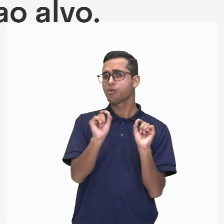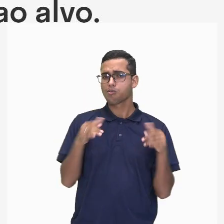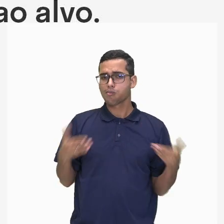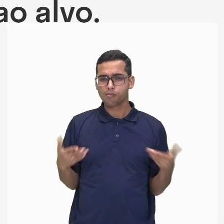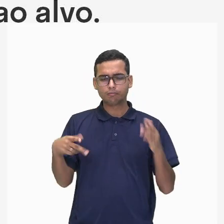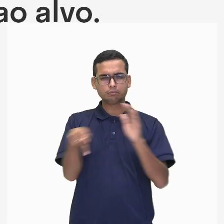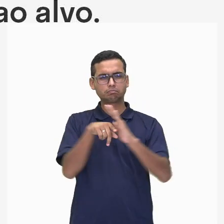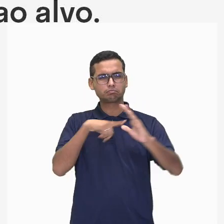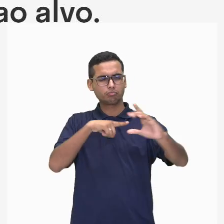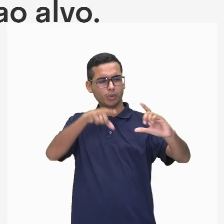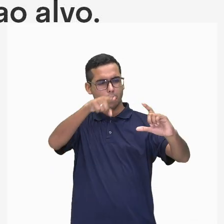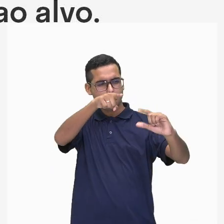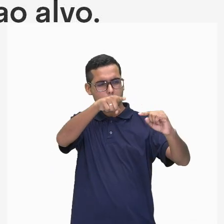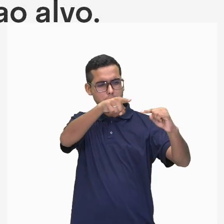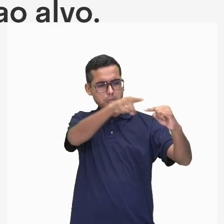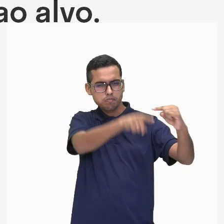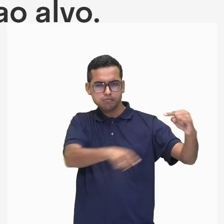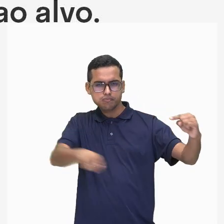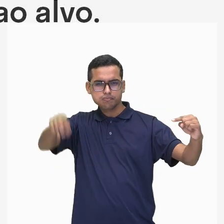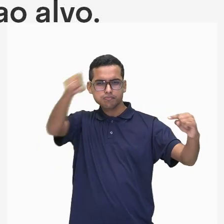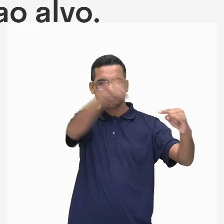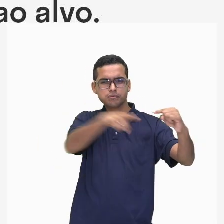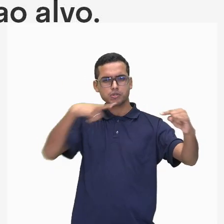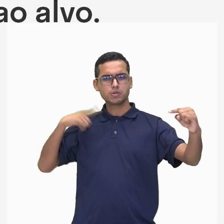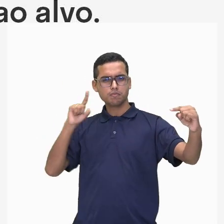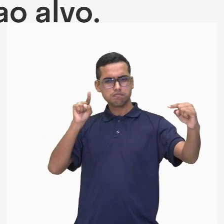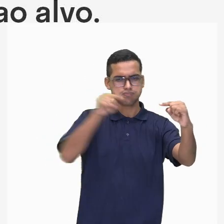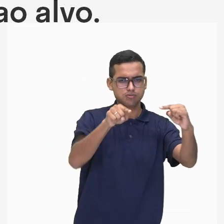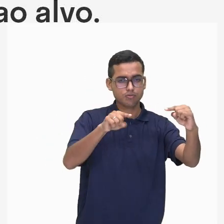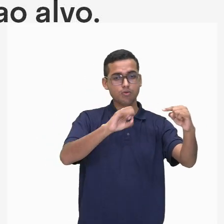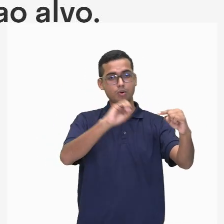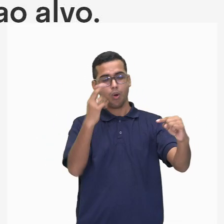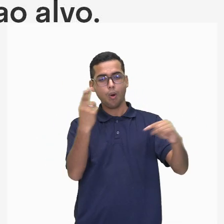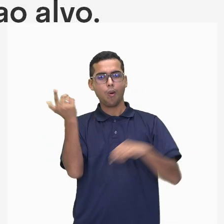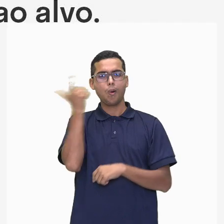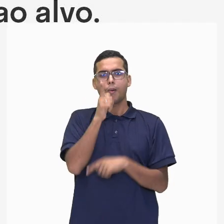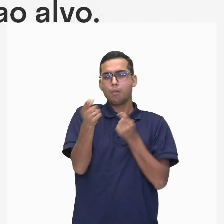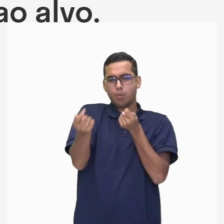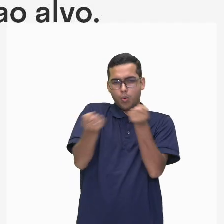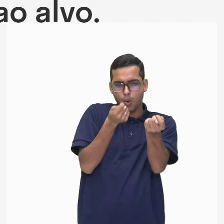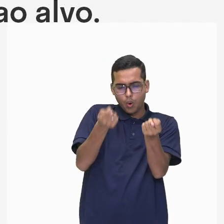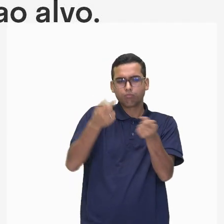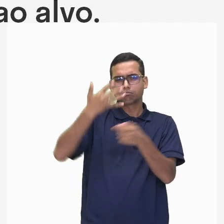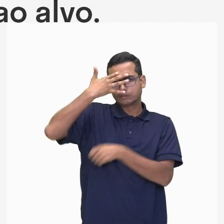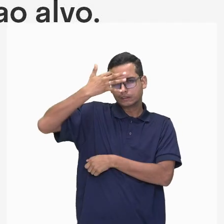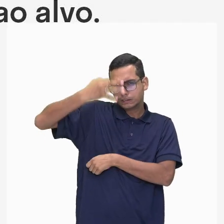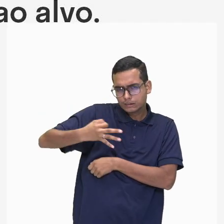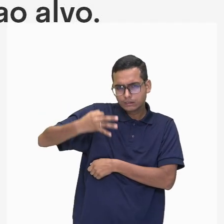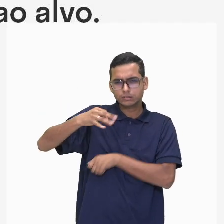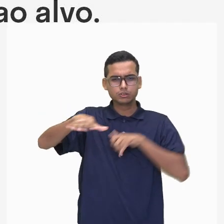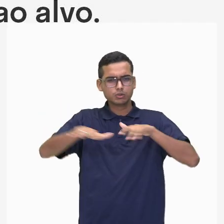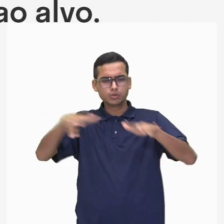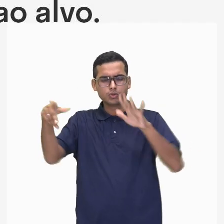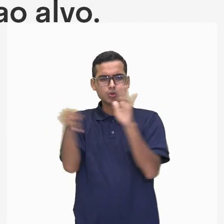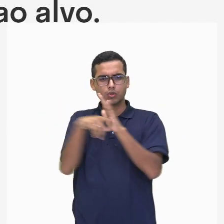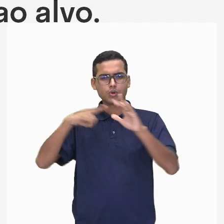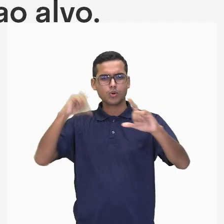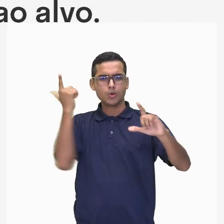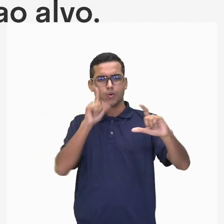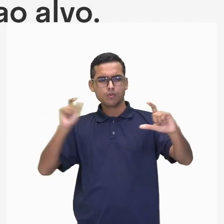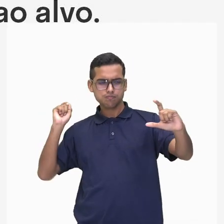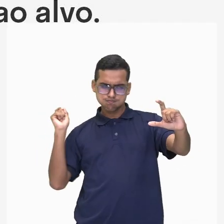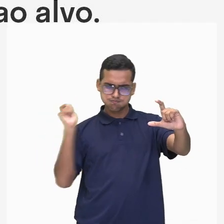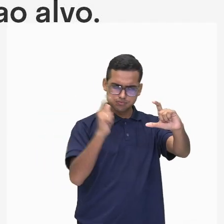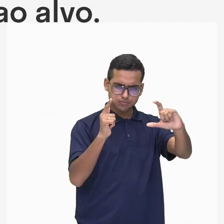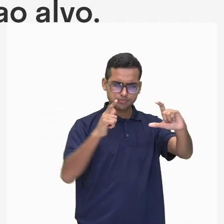um alvo ou obter maior controle e exatidão nos movimentos. Então